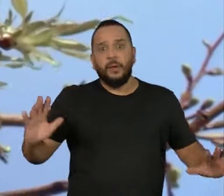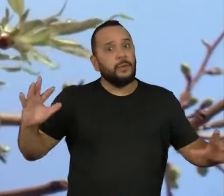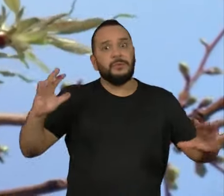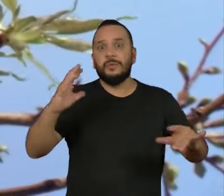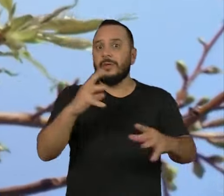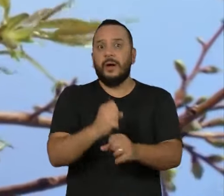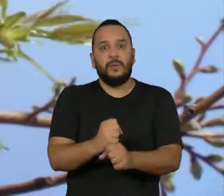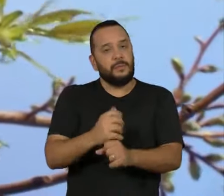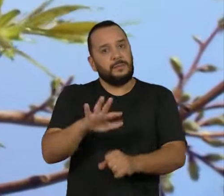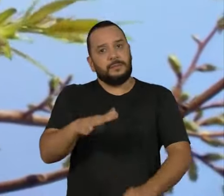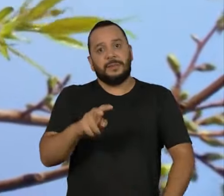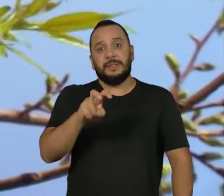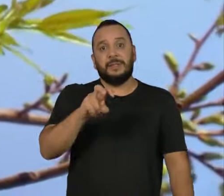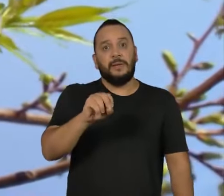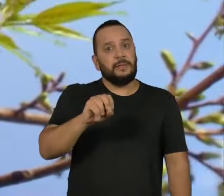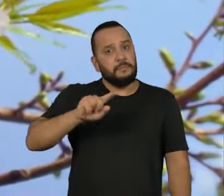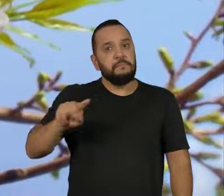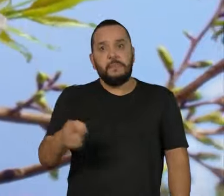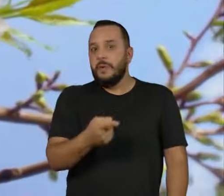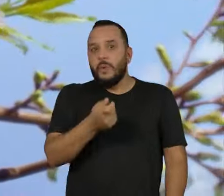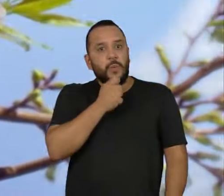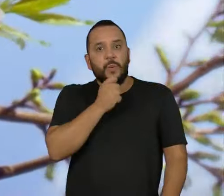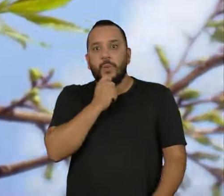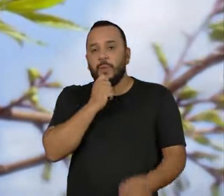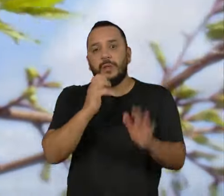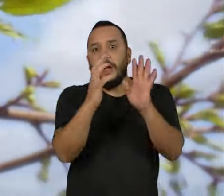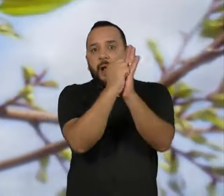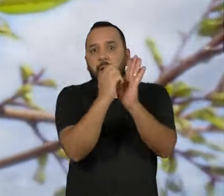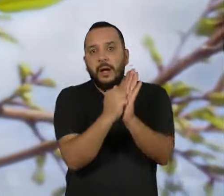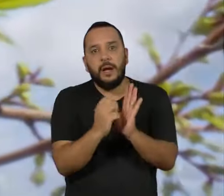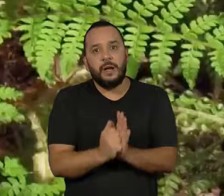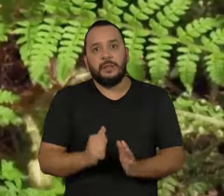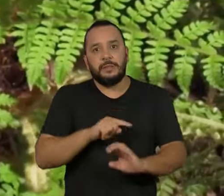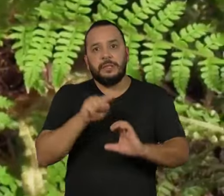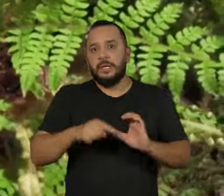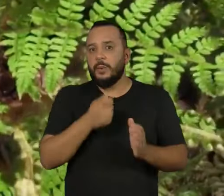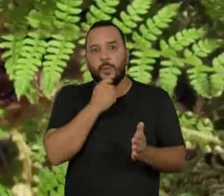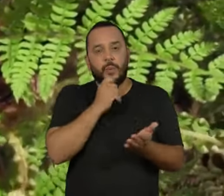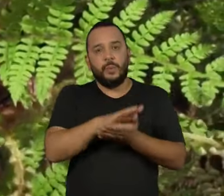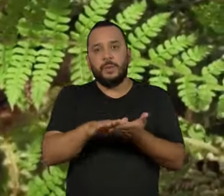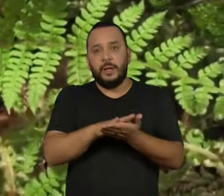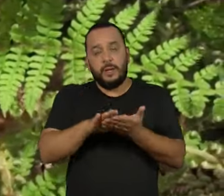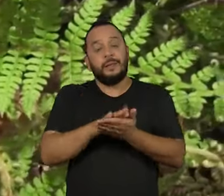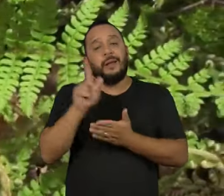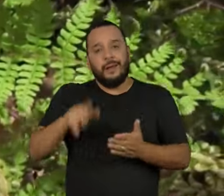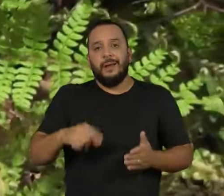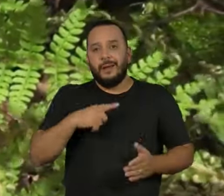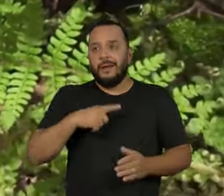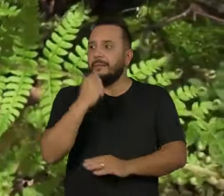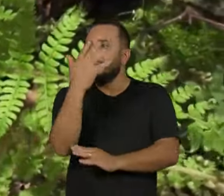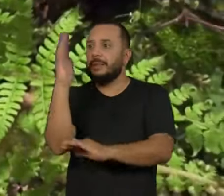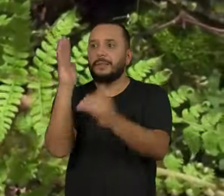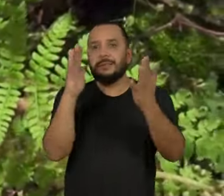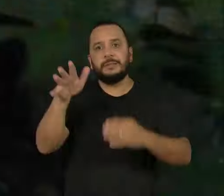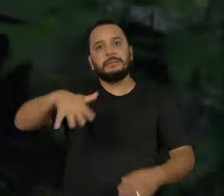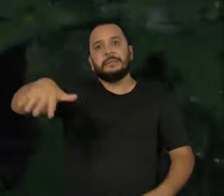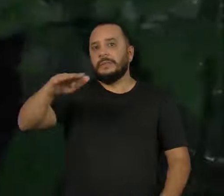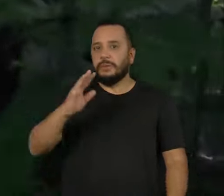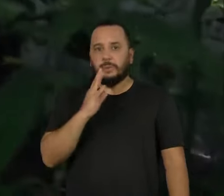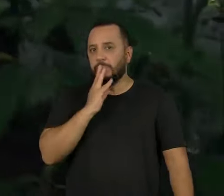de 50 mil ainda não foram descritas pela ciência. Por isso, são consideradas